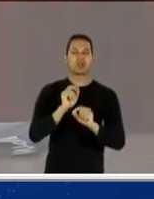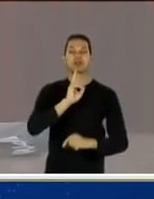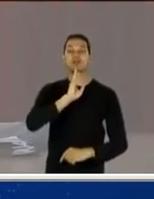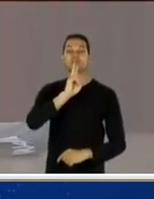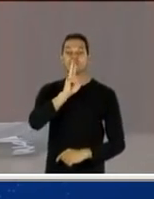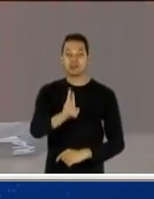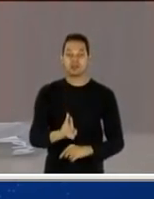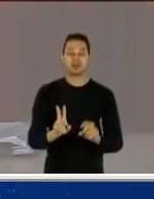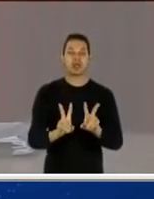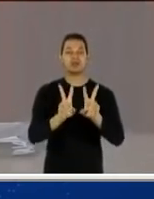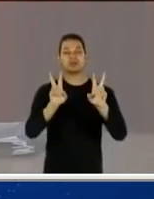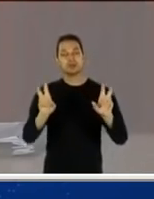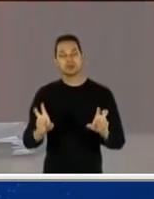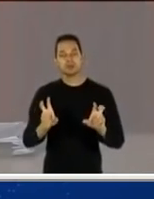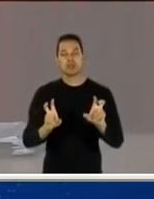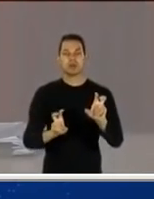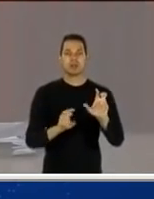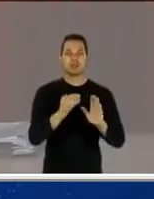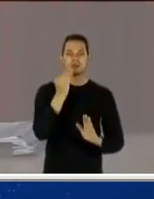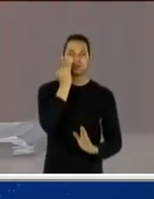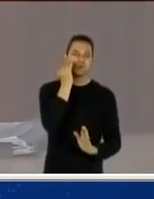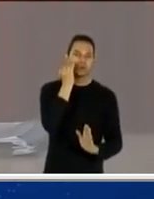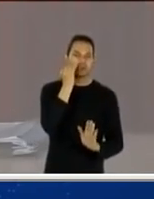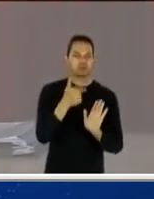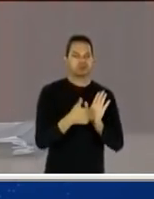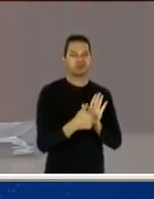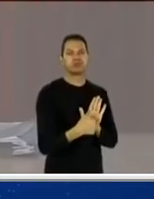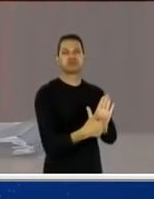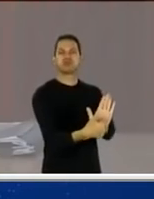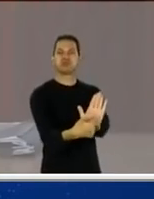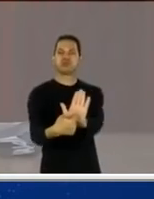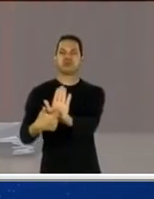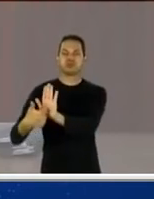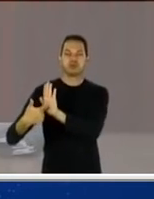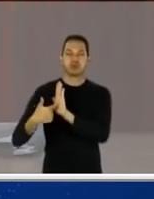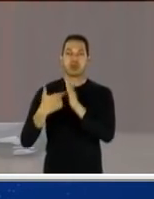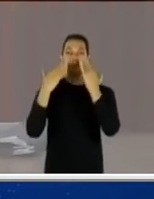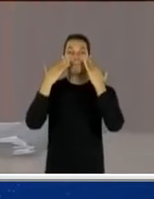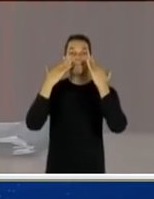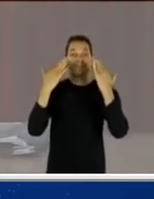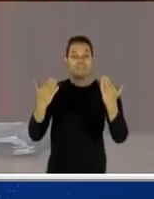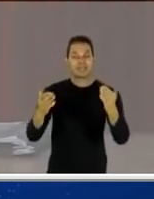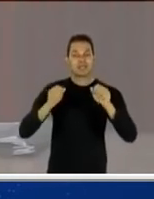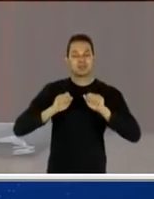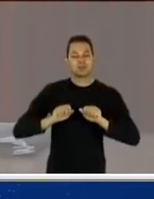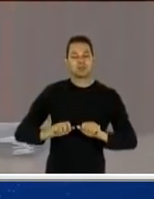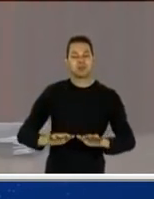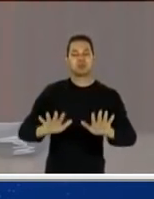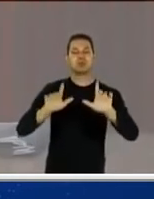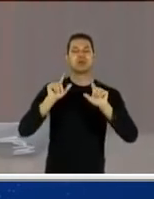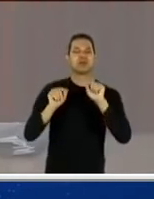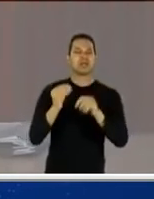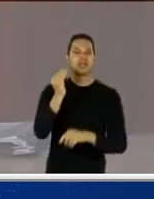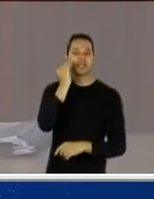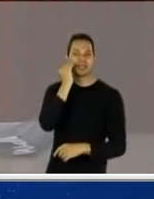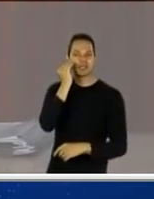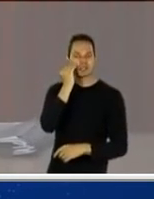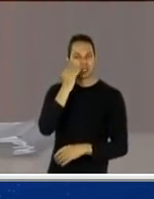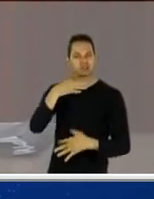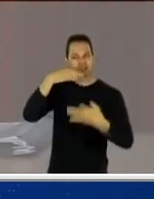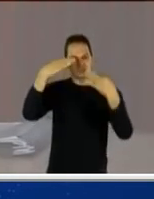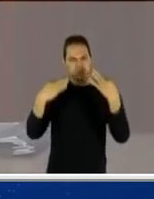brasileiro uma coisa que ocorrem meio estranho porque zonas são invioláveis como poderia haver interferência mas se pode haver interferência os